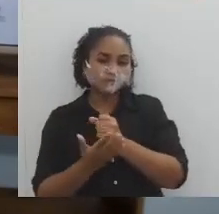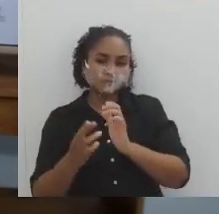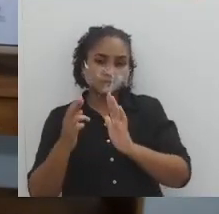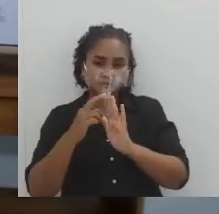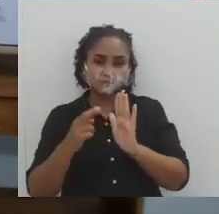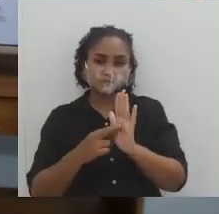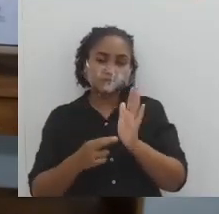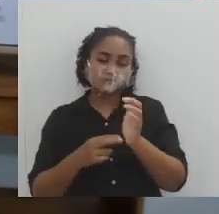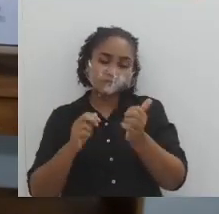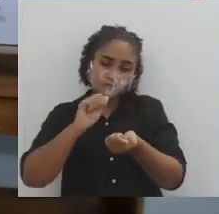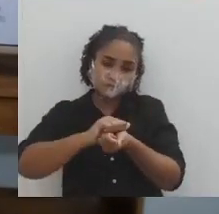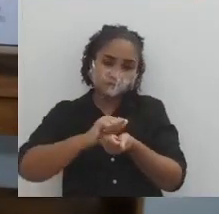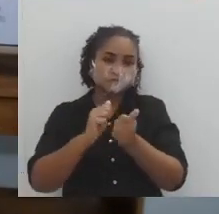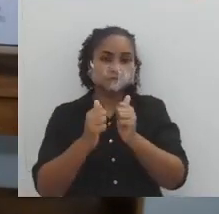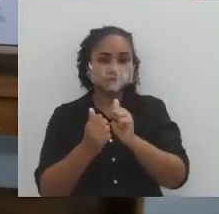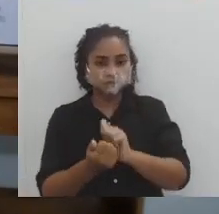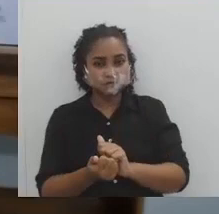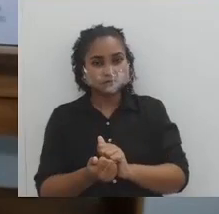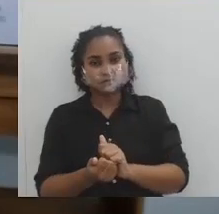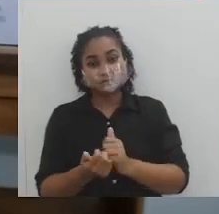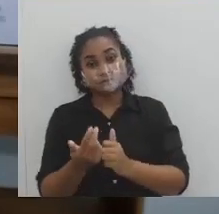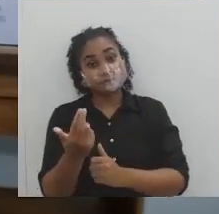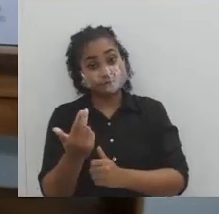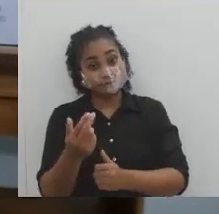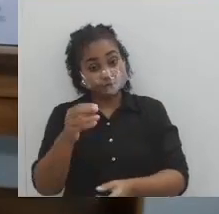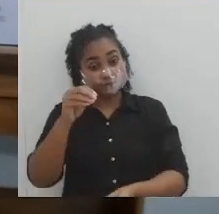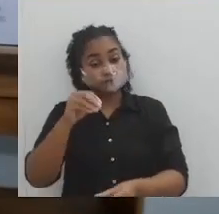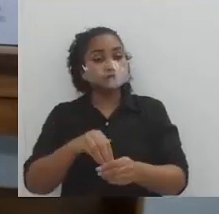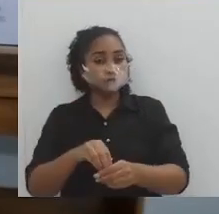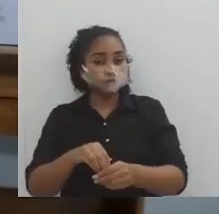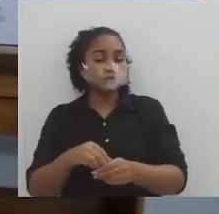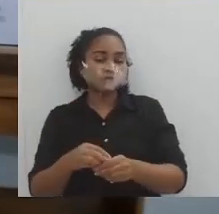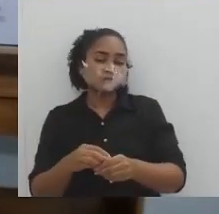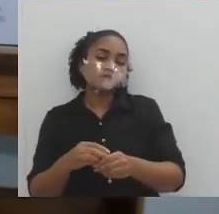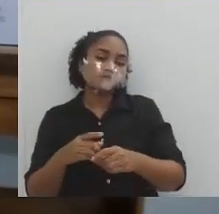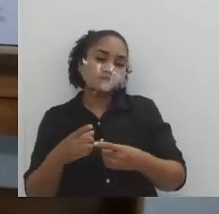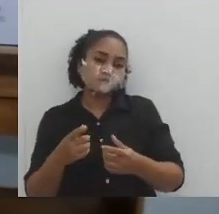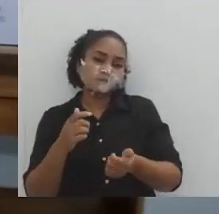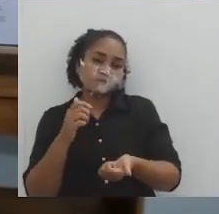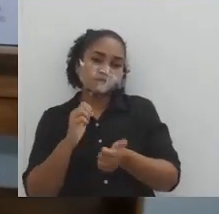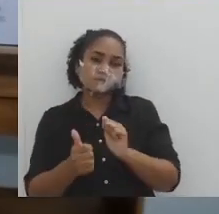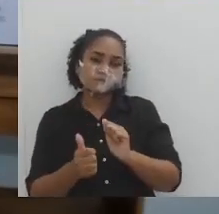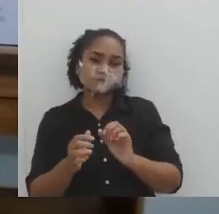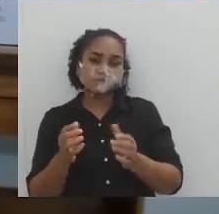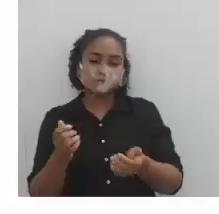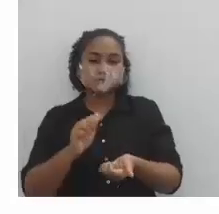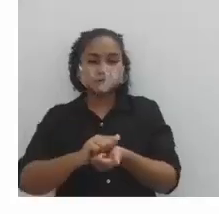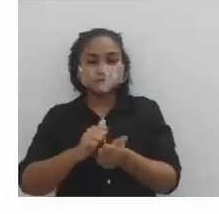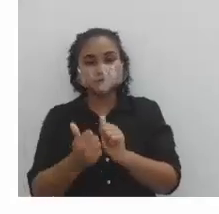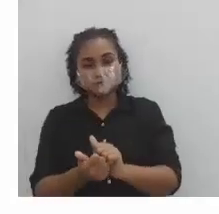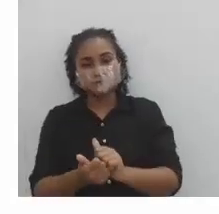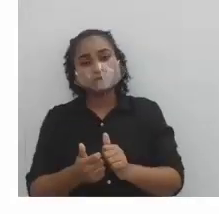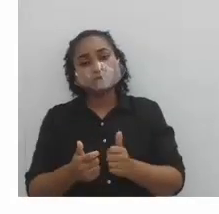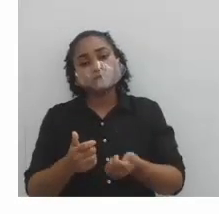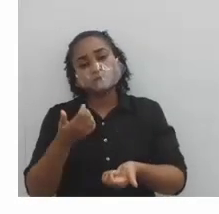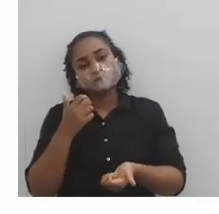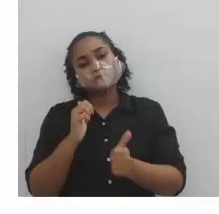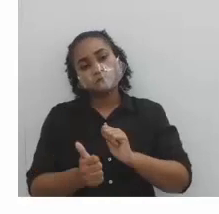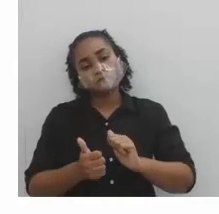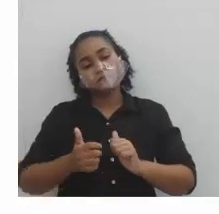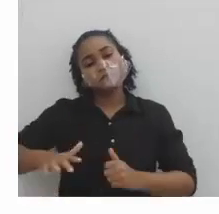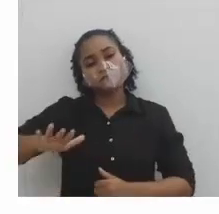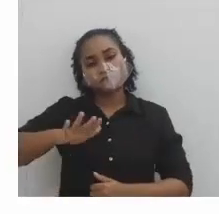para fazer uma adaptação, e aí não é aquele esporte, é um jogo esportivo. E os jogos populares, que a gente